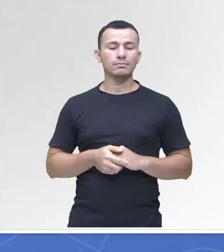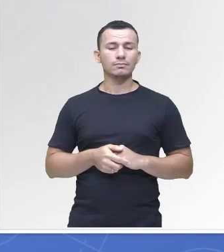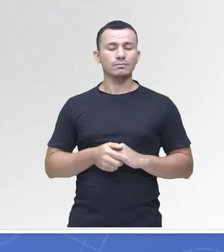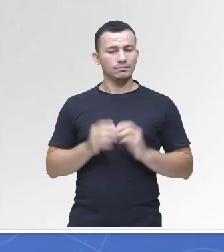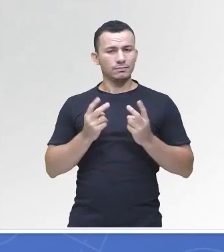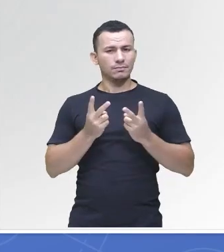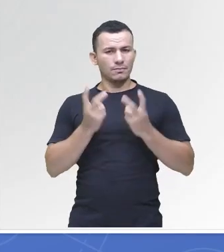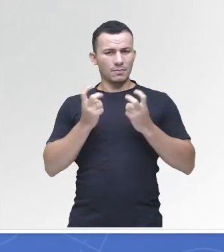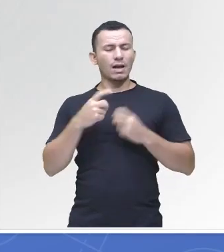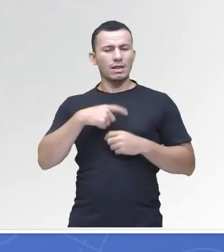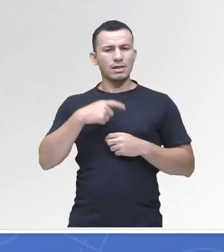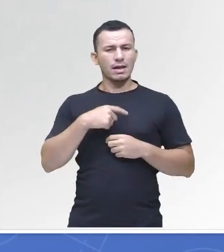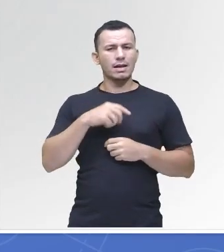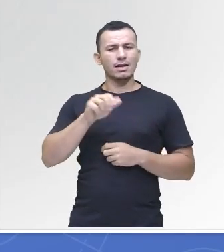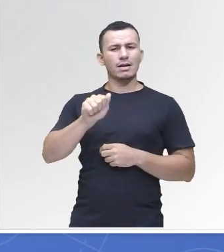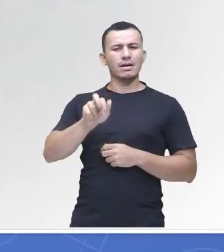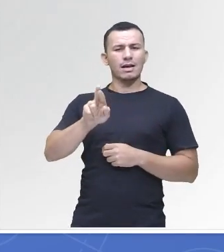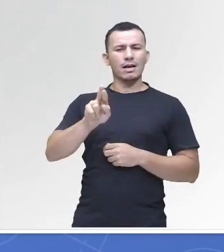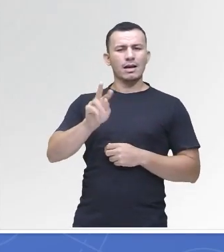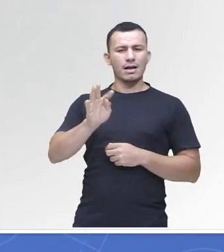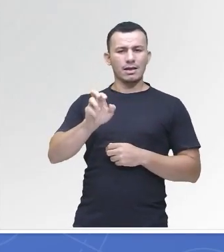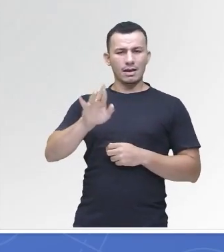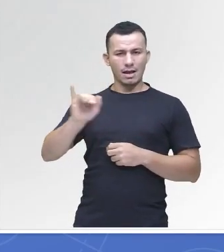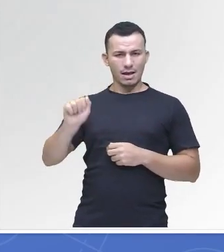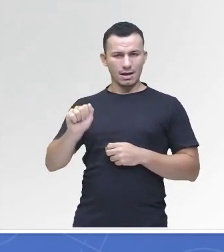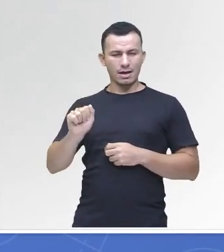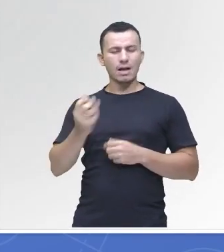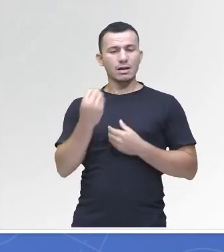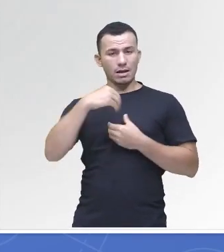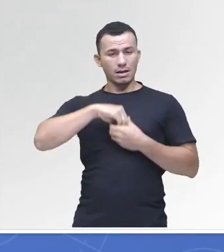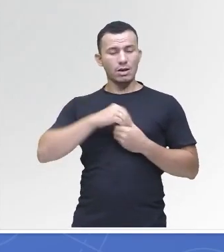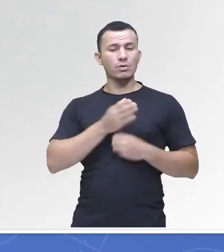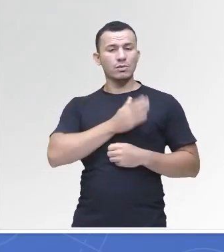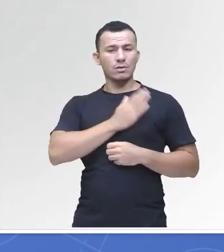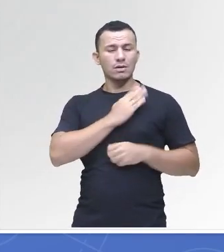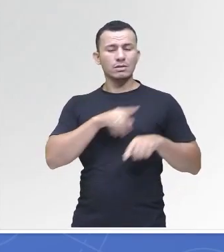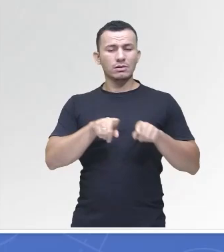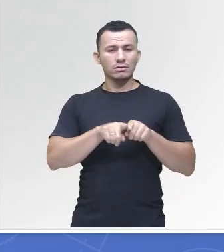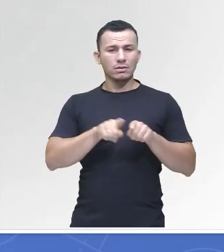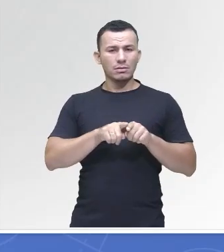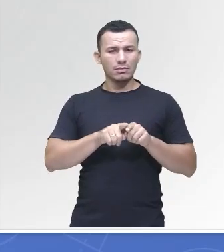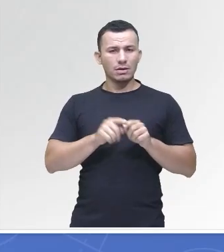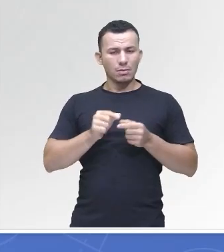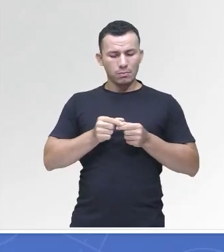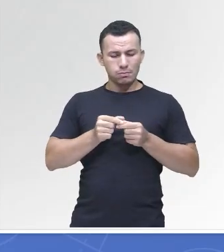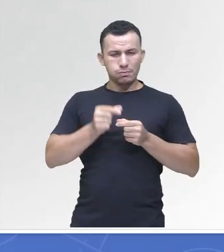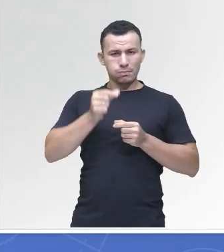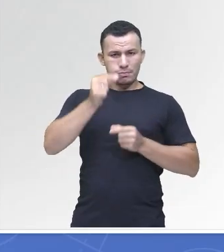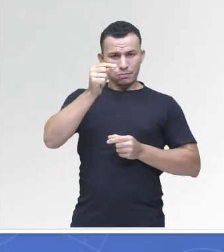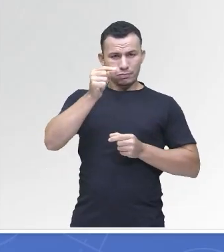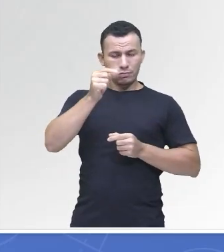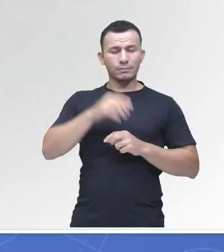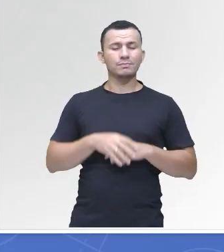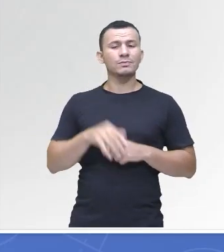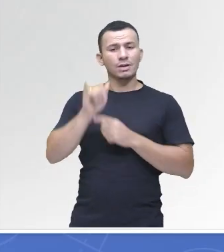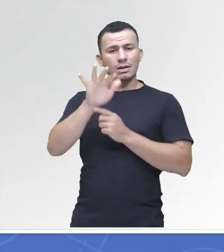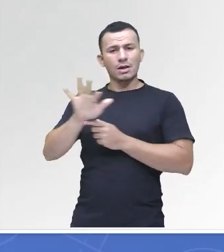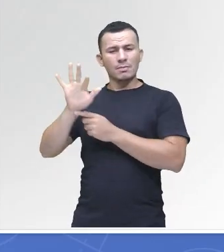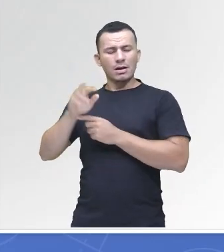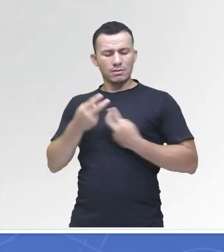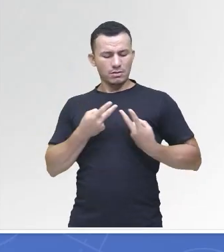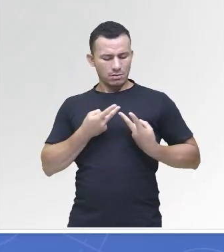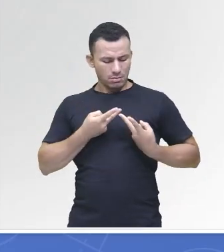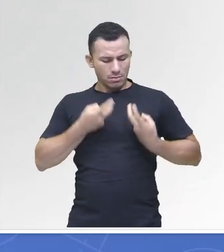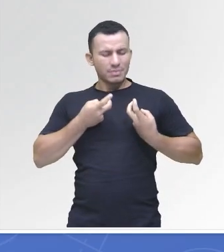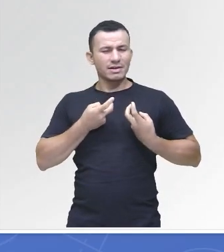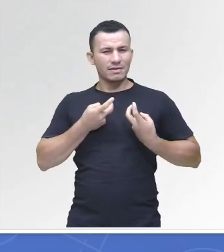a presença de artérias, né, que fazem parte do coração, né? Então, na próxima imagem, a gente vai observar um pouquinho,